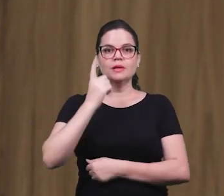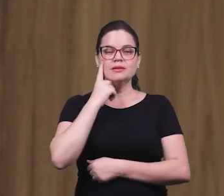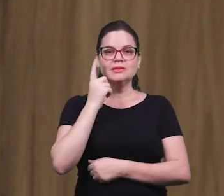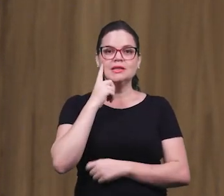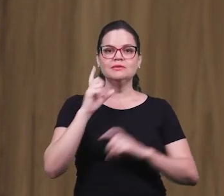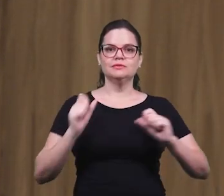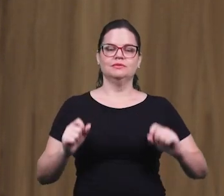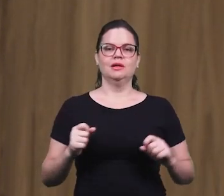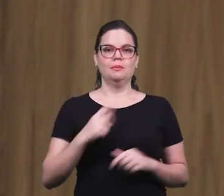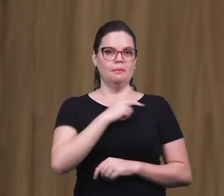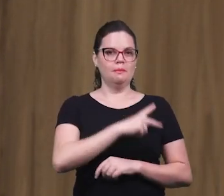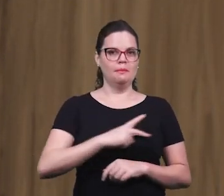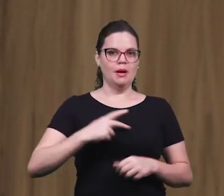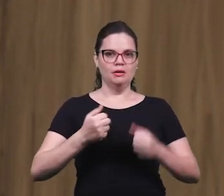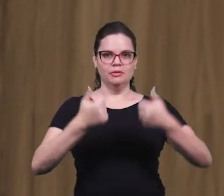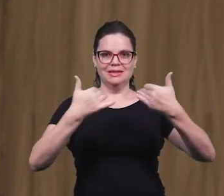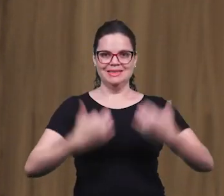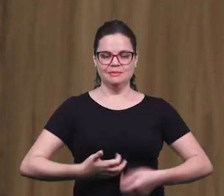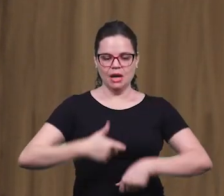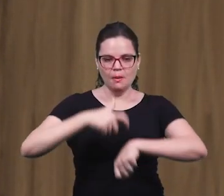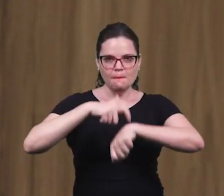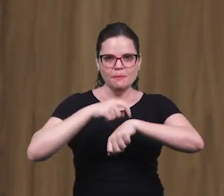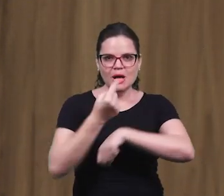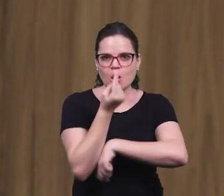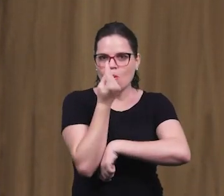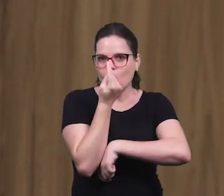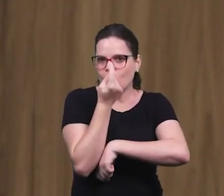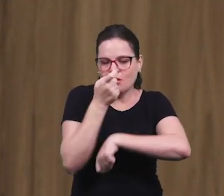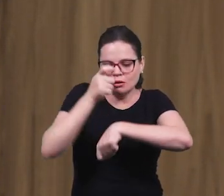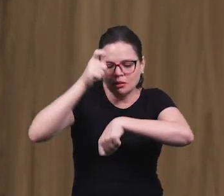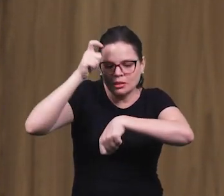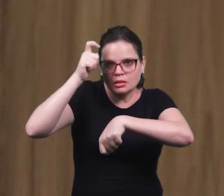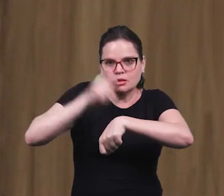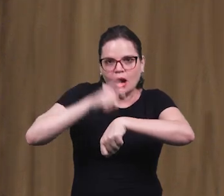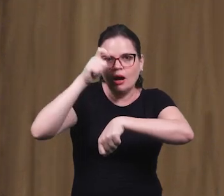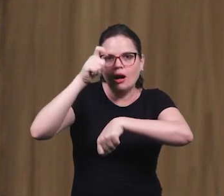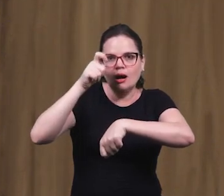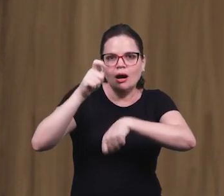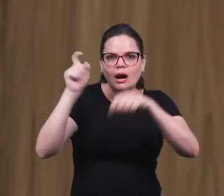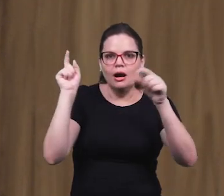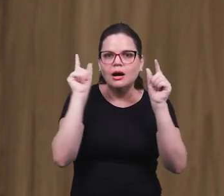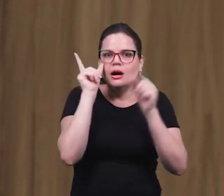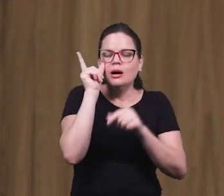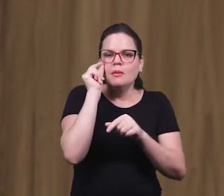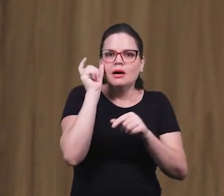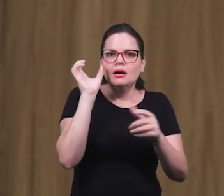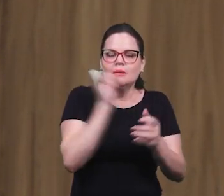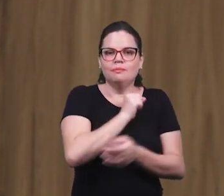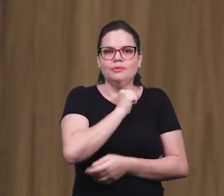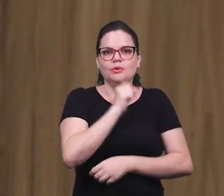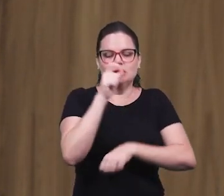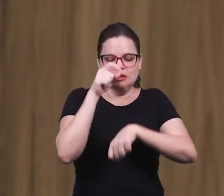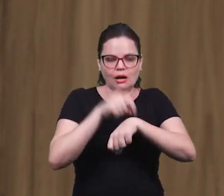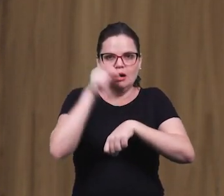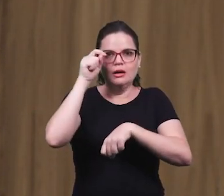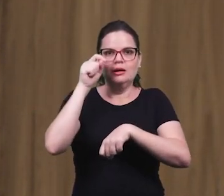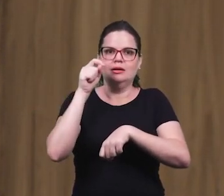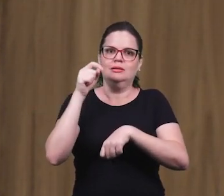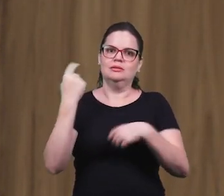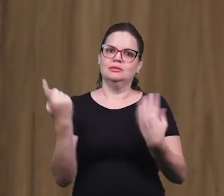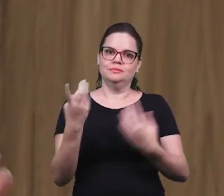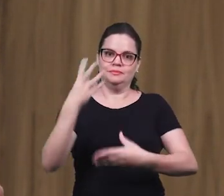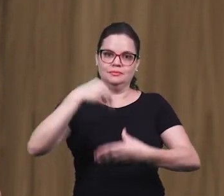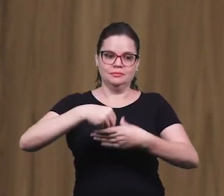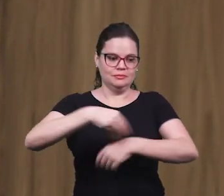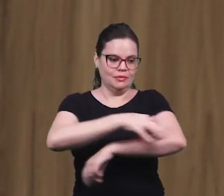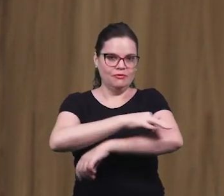usa ali, esse um momento, é uma coisa muito rápida. Então, ele, na física, o